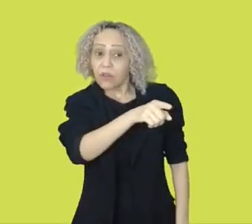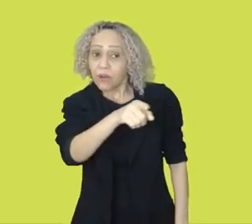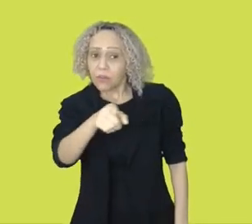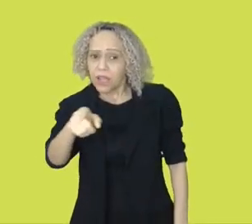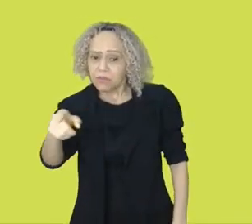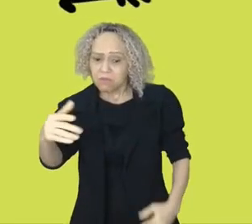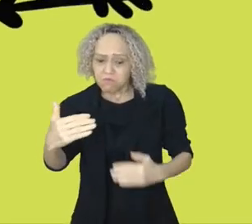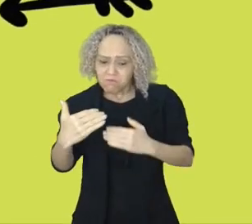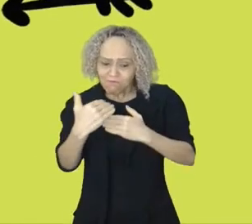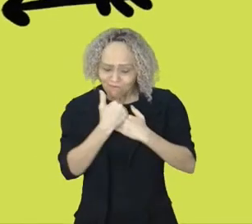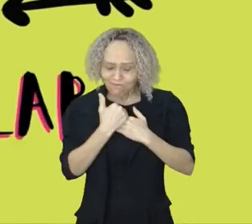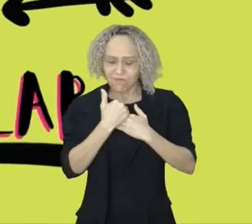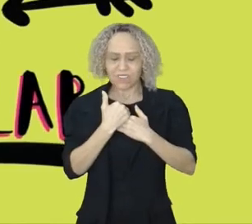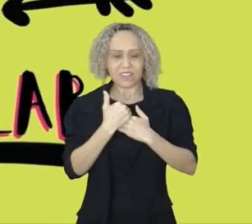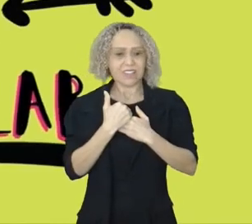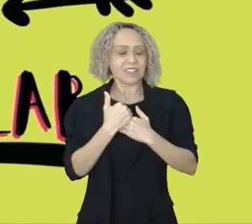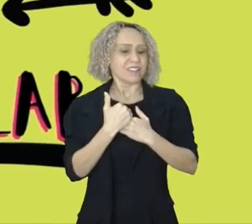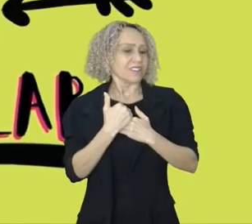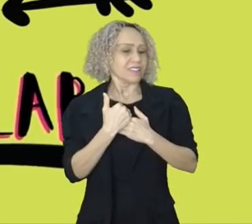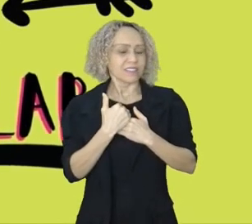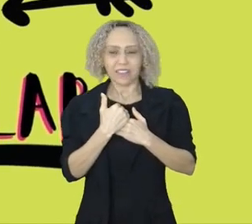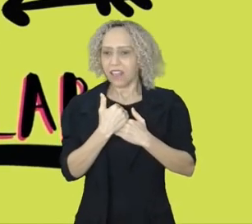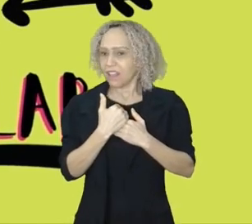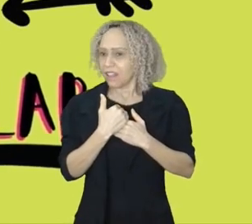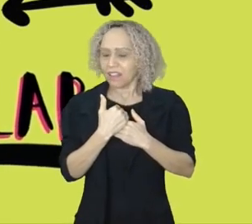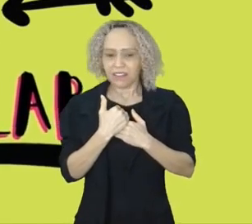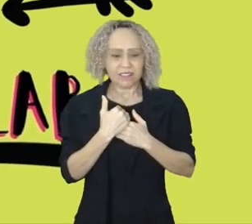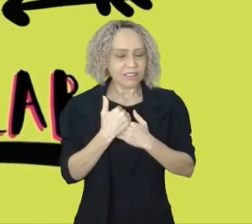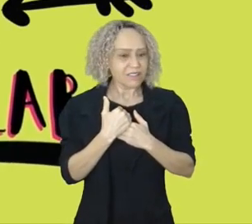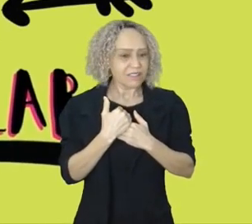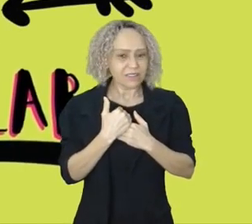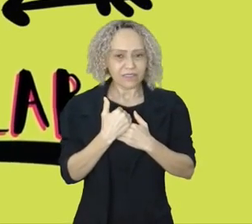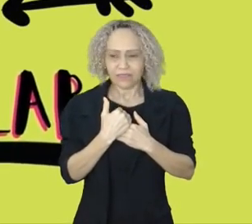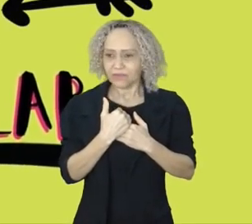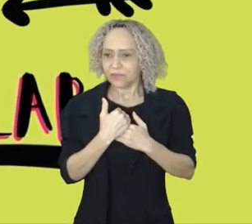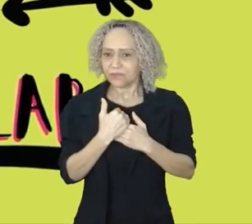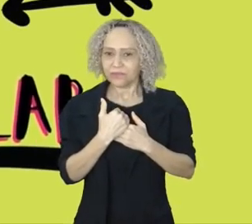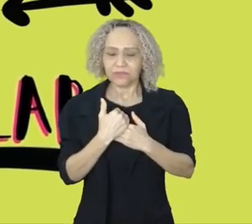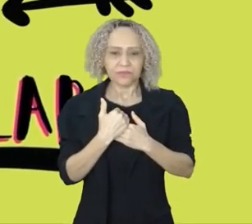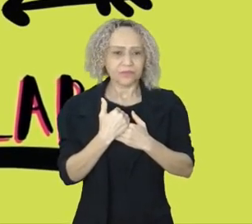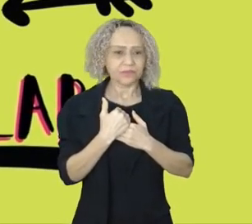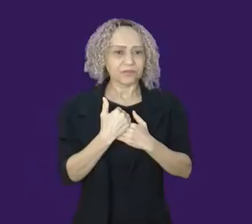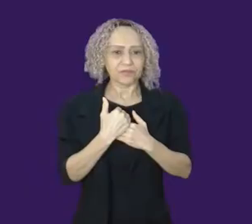Não vão mais conseguir me anular, me calar.